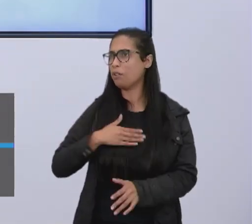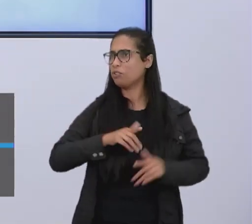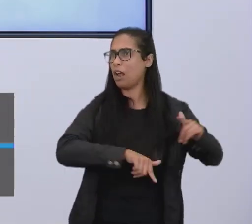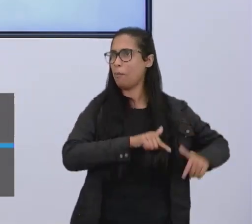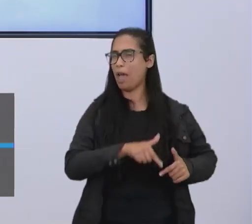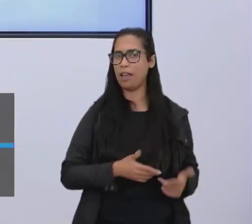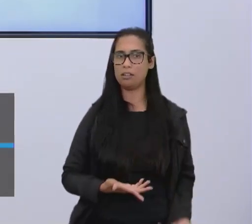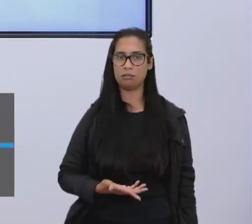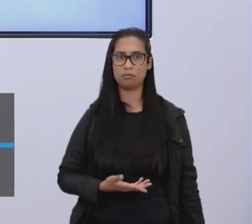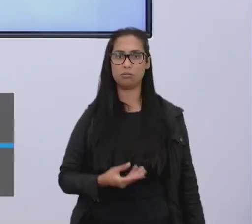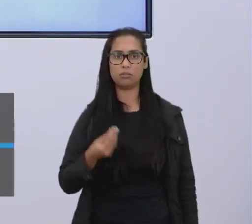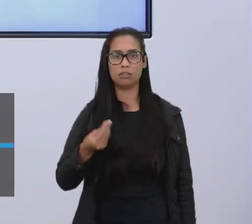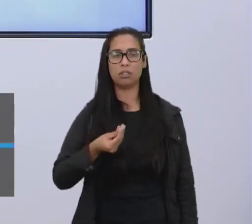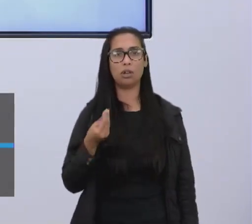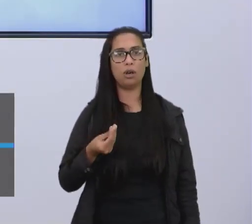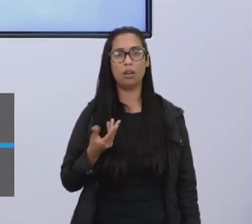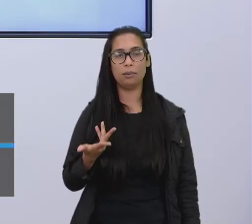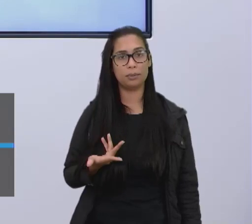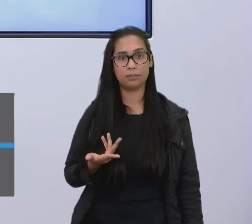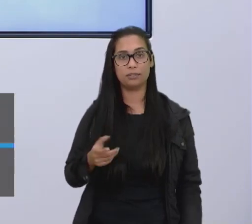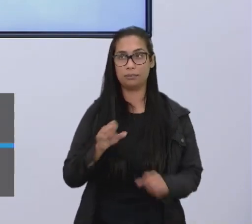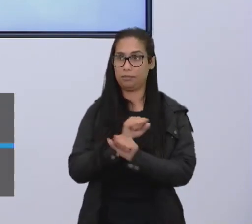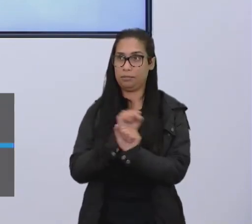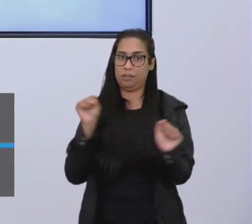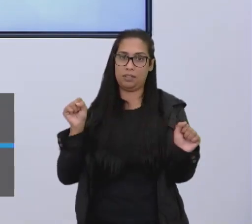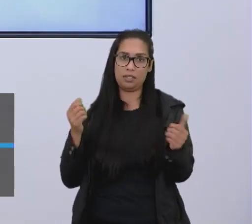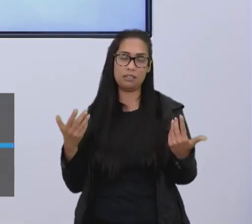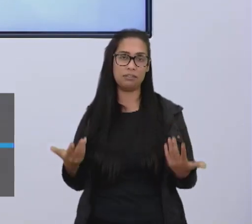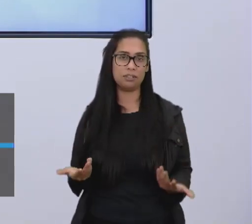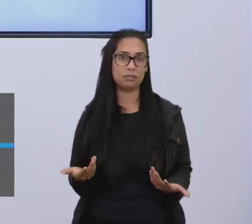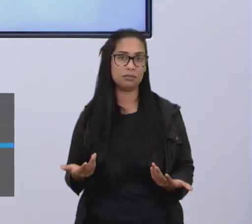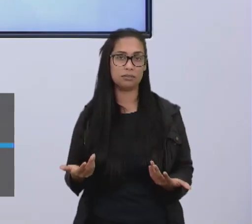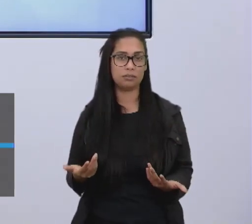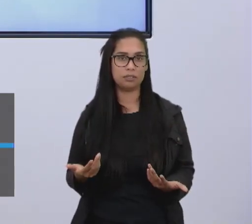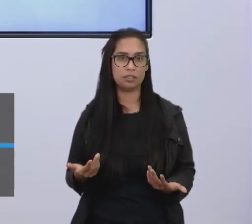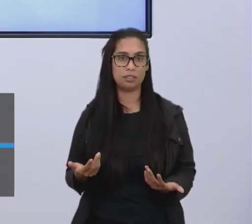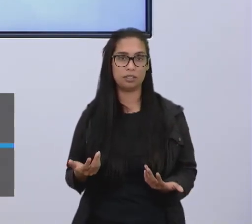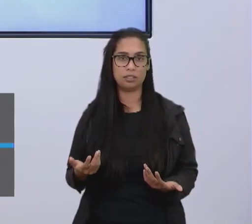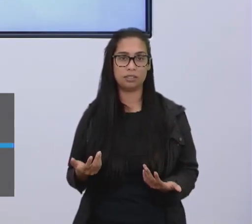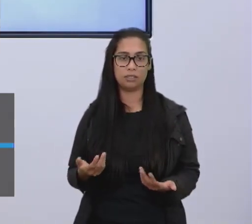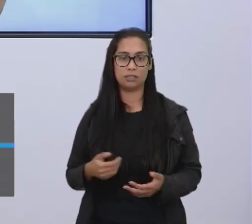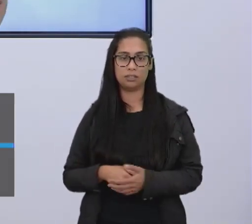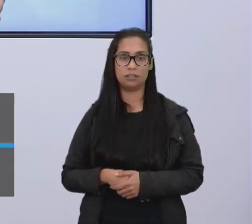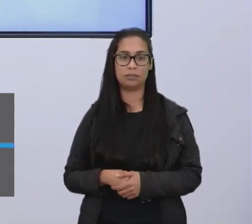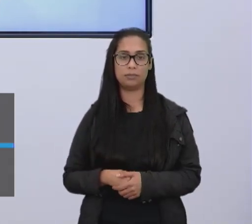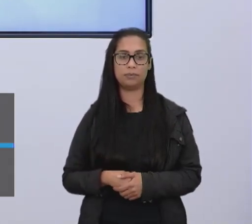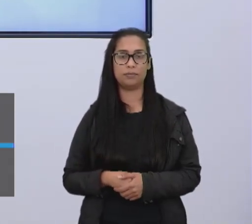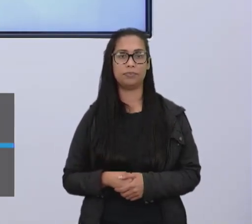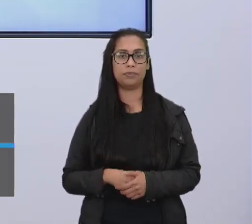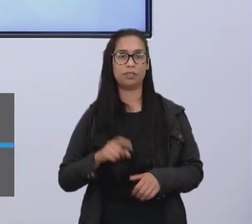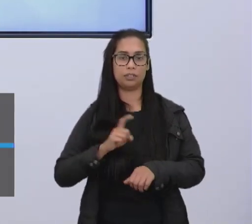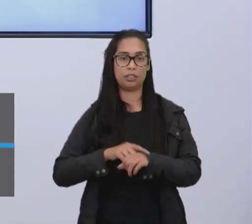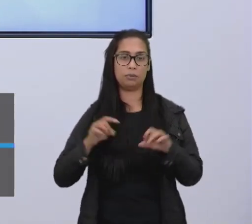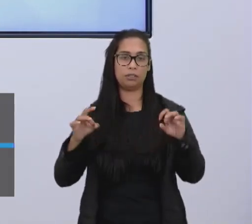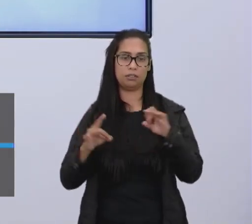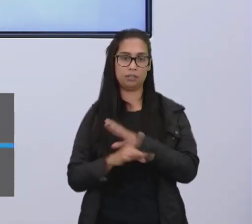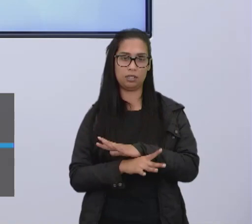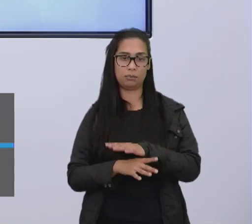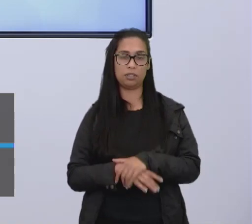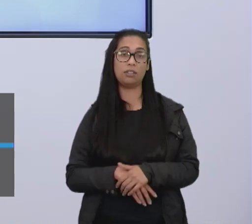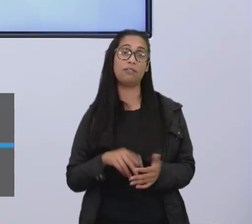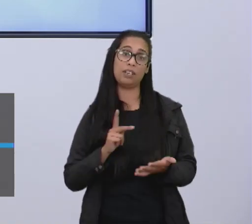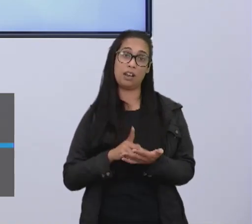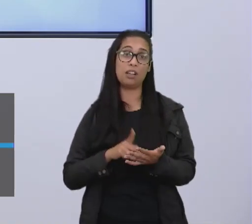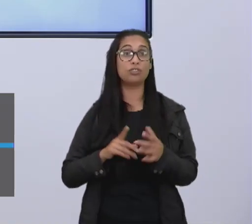trabalho! E aí você entregou para ele? Como isso funciona, né? Nosso tempo tá acabando. Na verdade, já acabou,